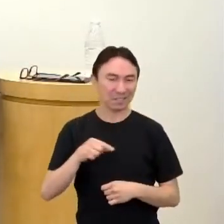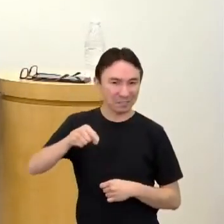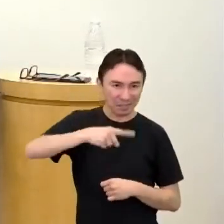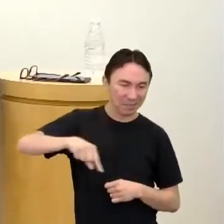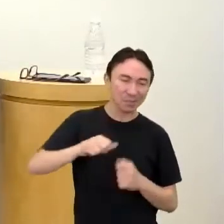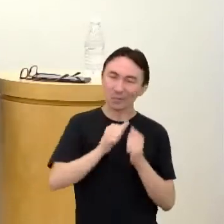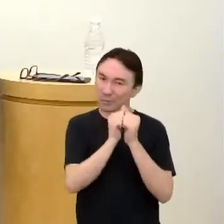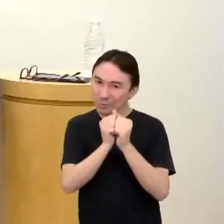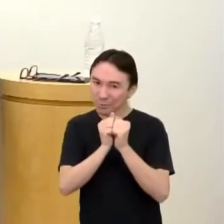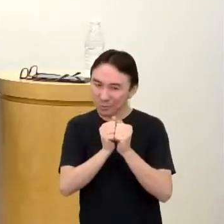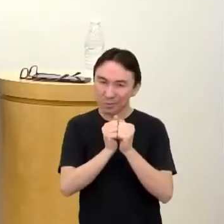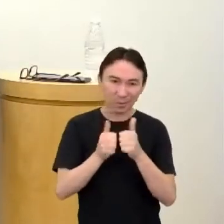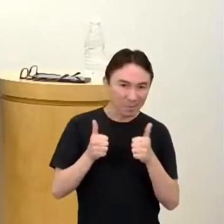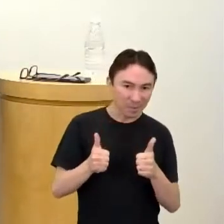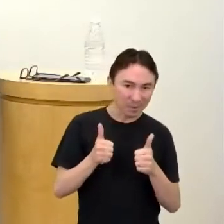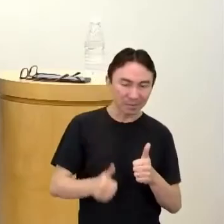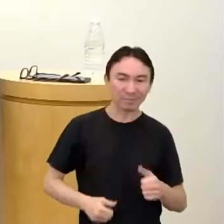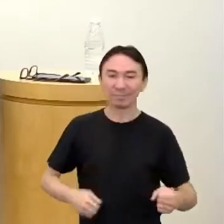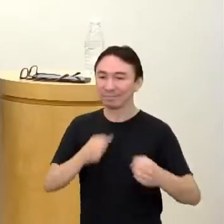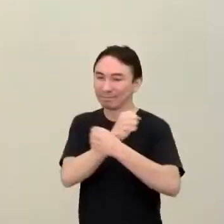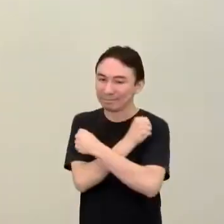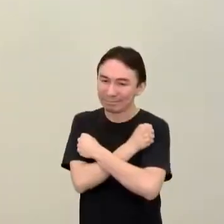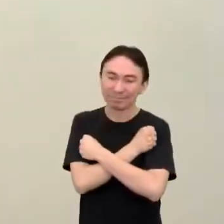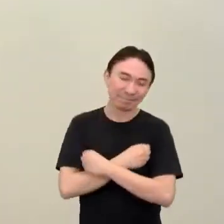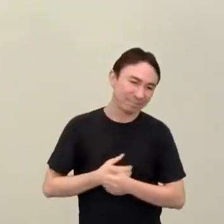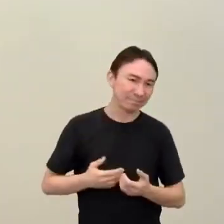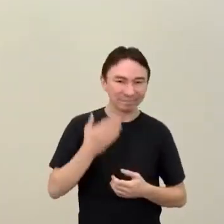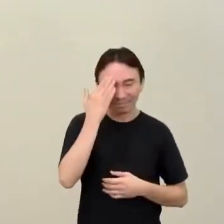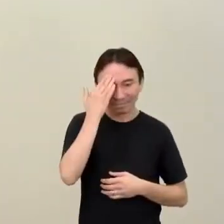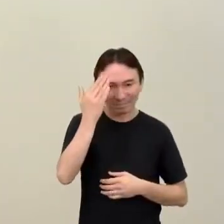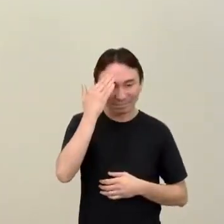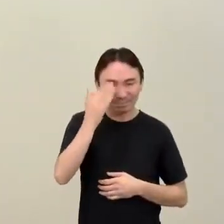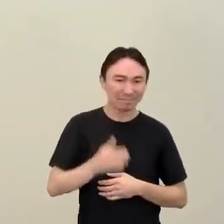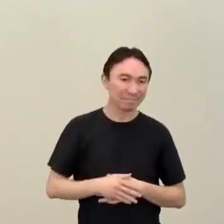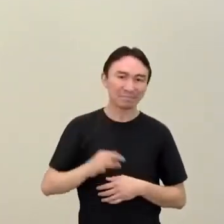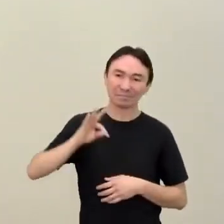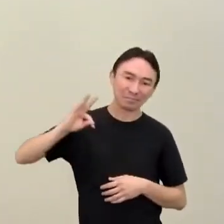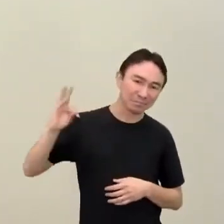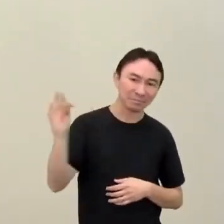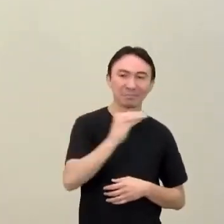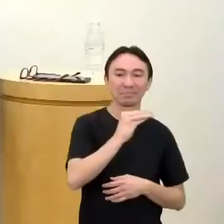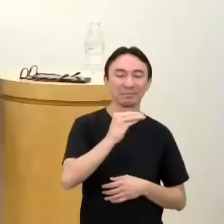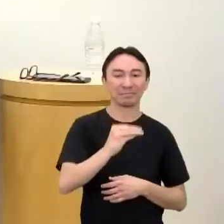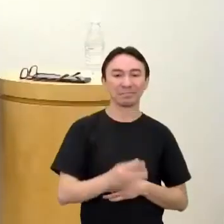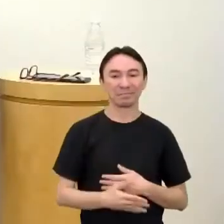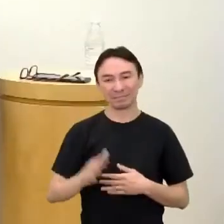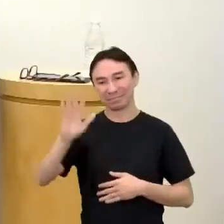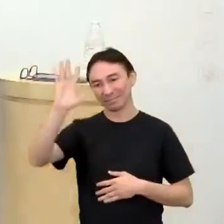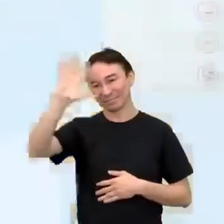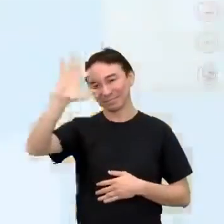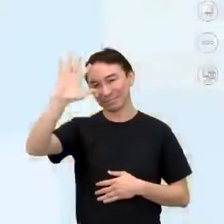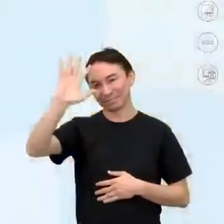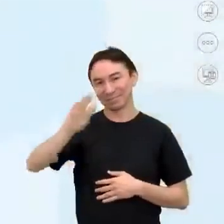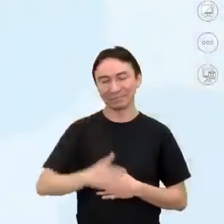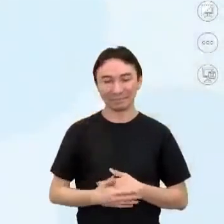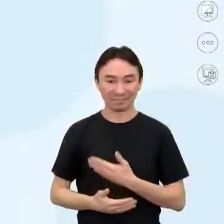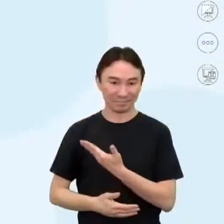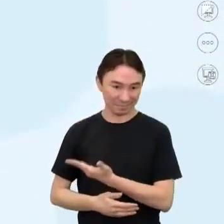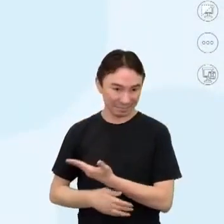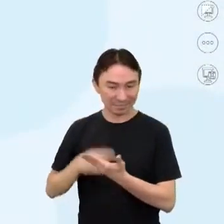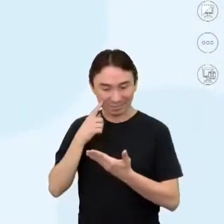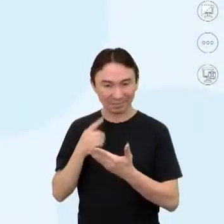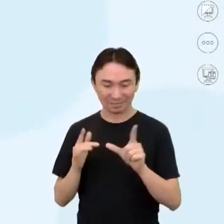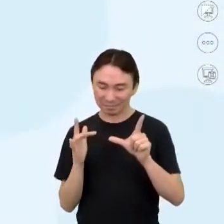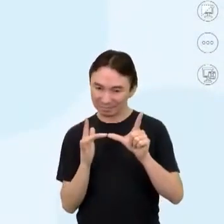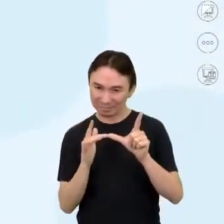né, Vivi? Tá? Isso. Abraço, Vivi, valeu! Obrigada, Osmar, obrigada, pessoal, e até amanhã. Nosso diretor Marcelo tá colocando o QR Code para vocês fazerem